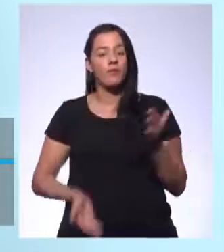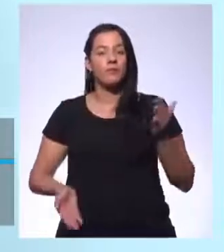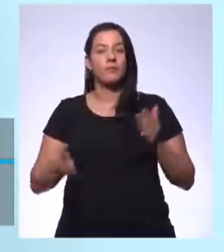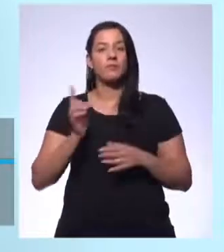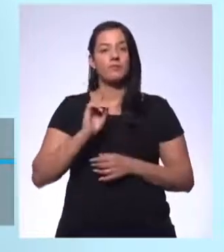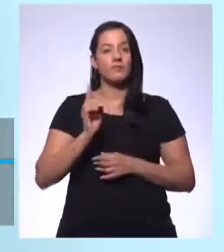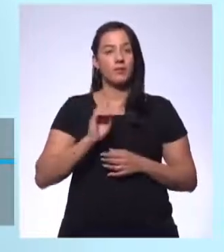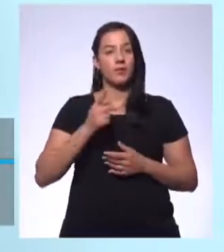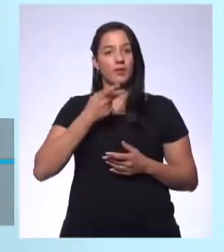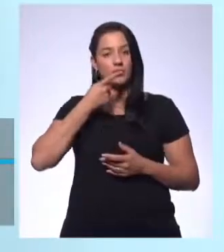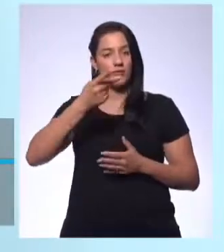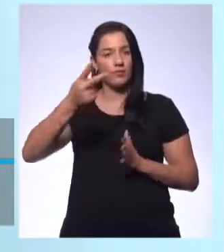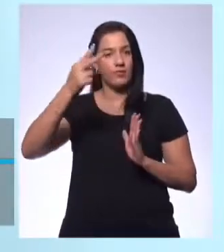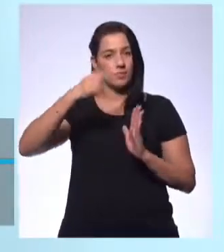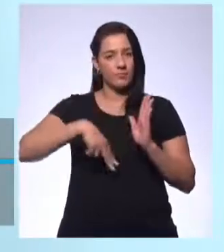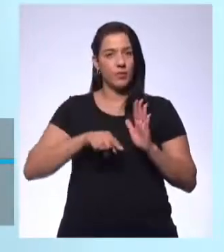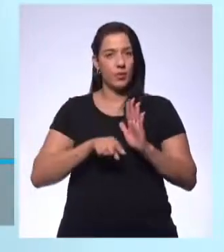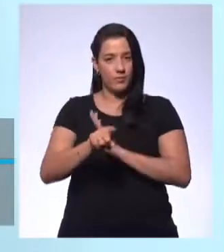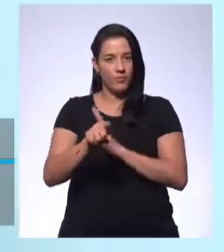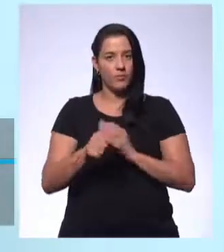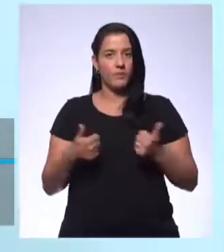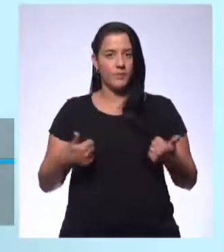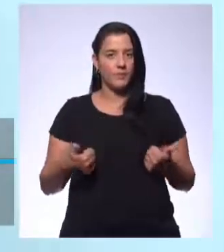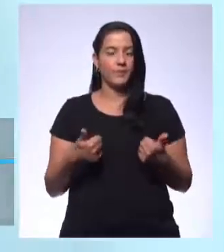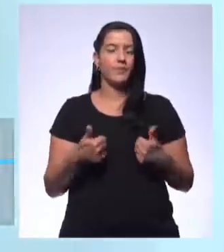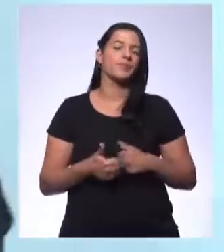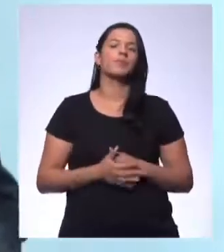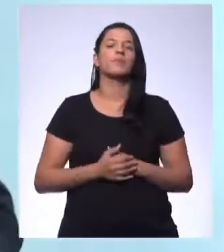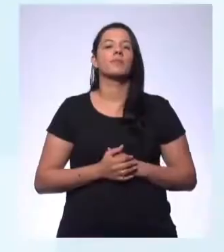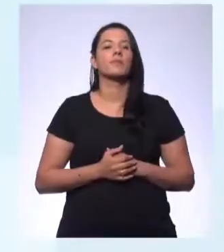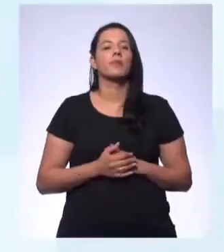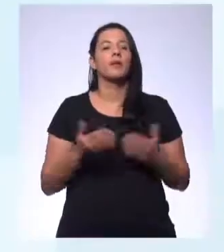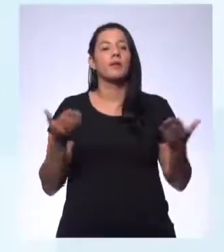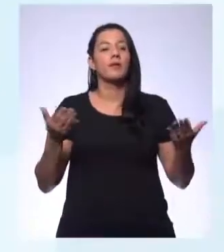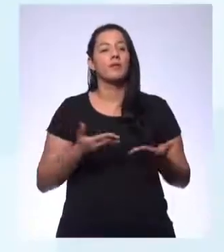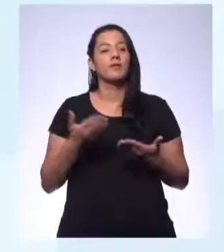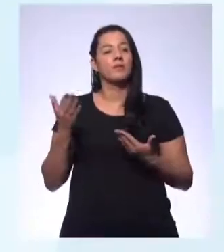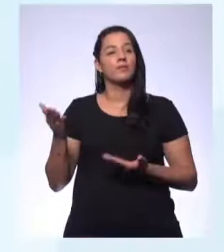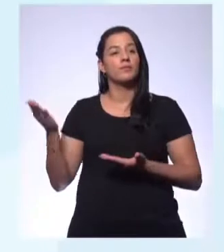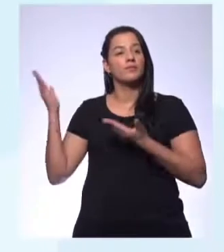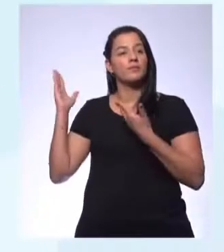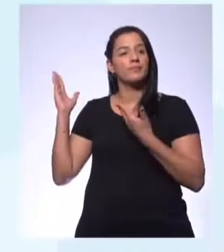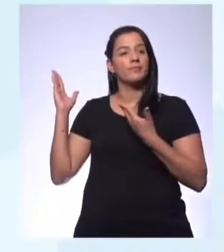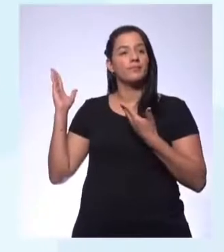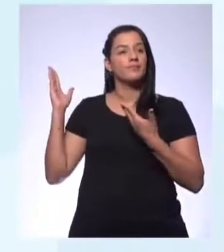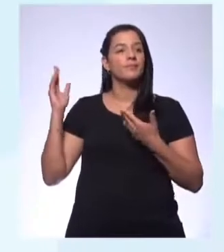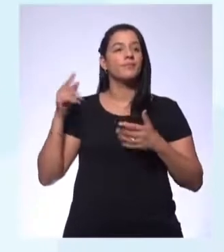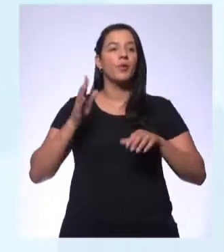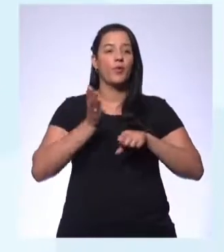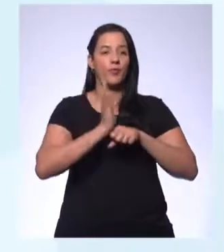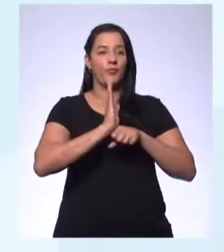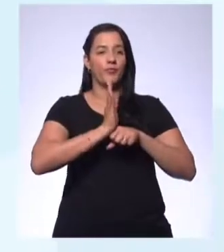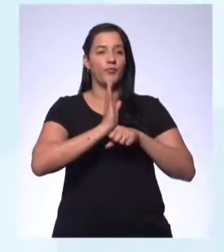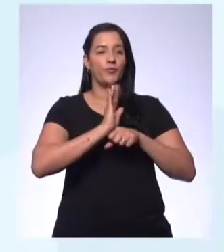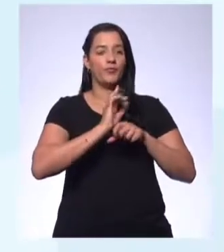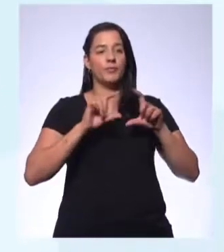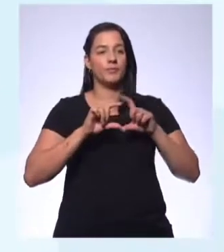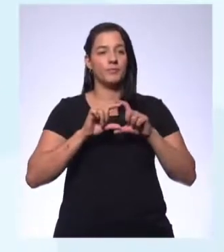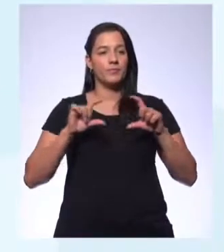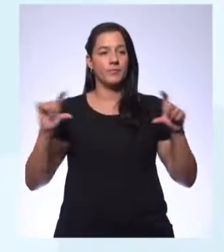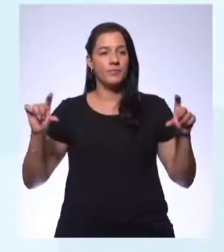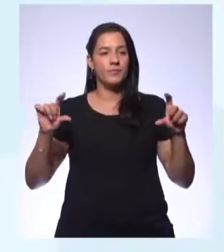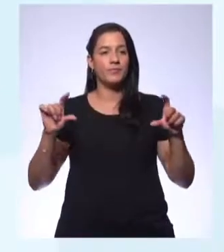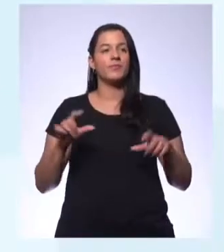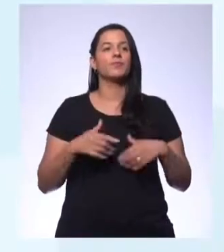hora que eu fizer a questão, entendeu? Então vamos lá aos Animais Fantásticos e Onde Habitam. Vou ler esse trecho aqui.